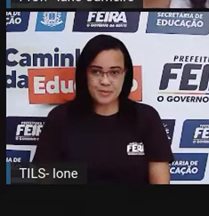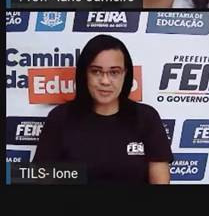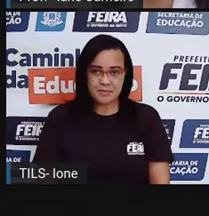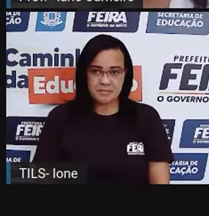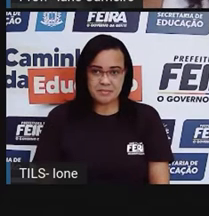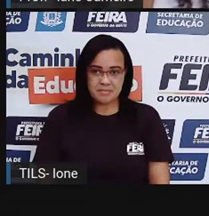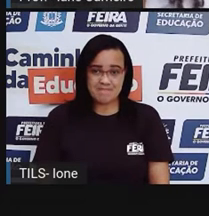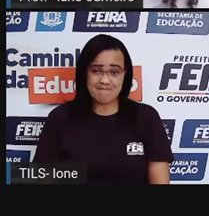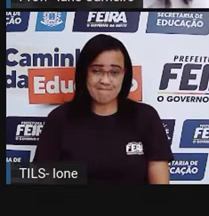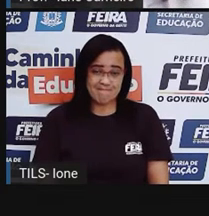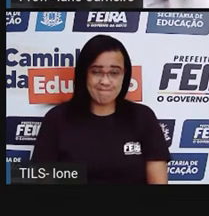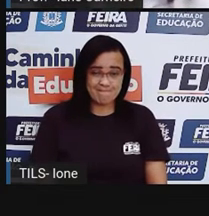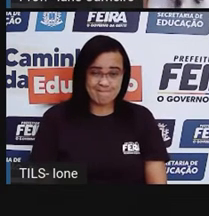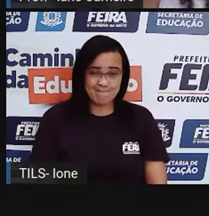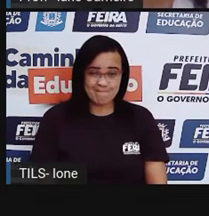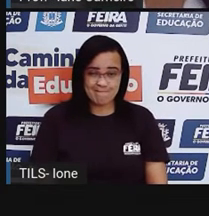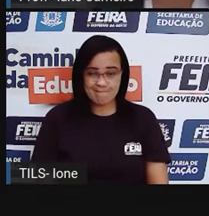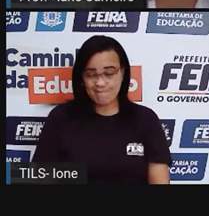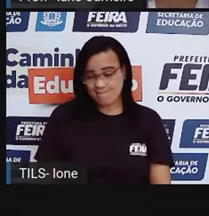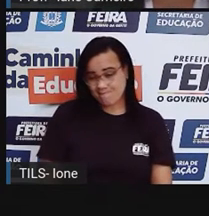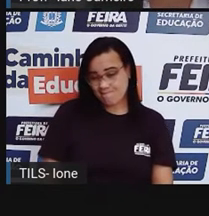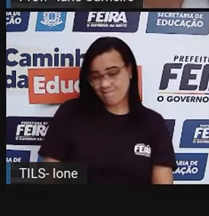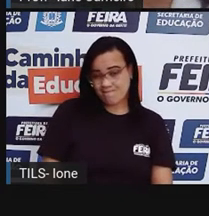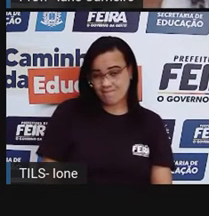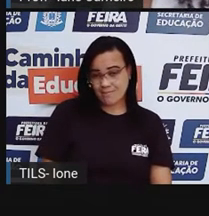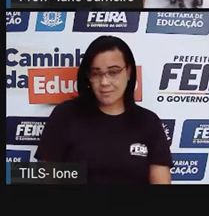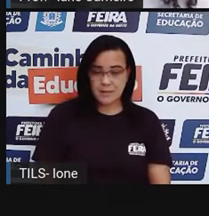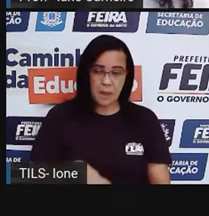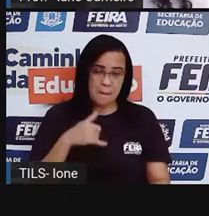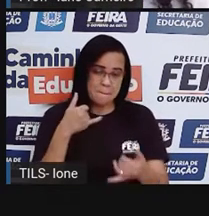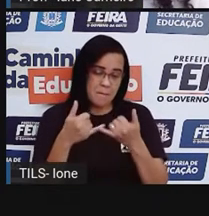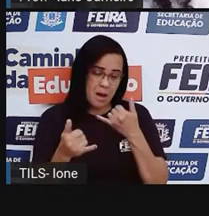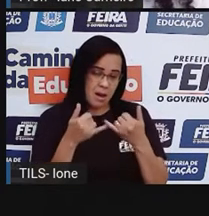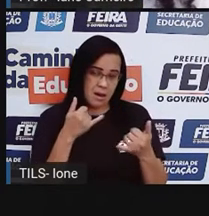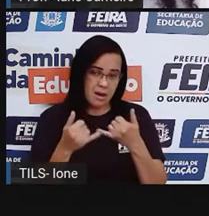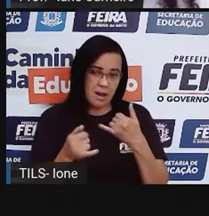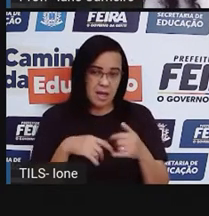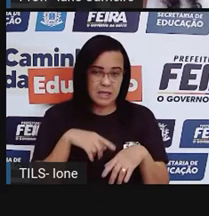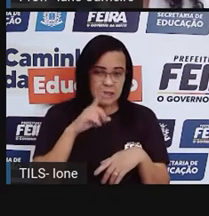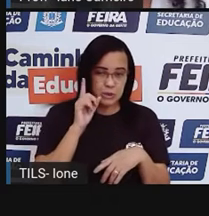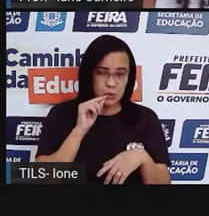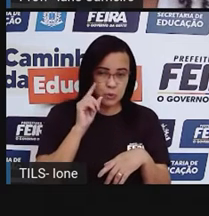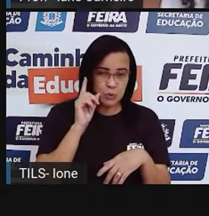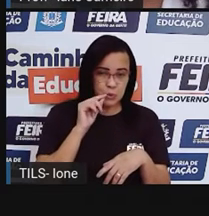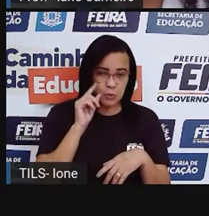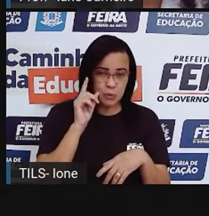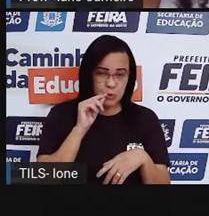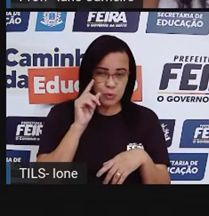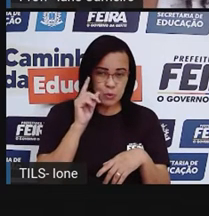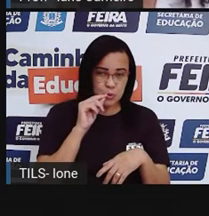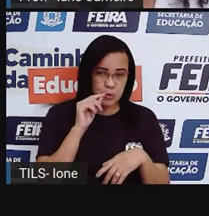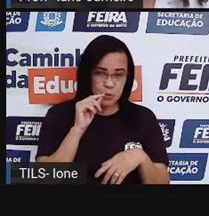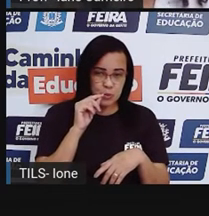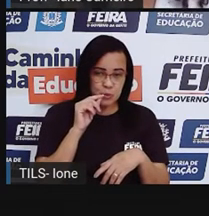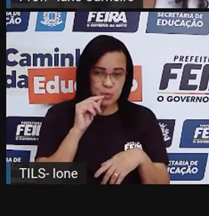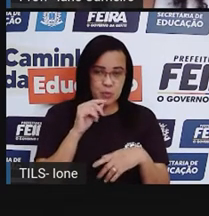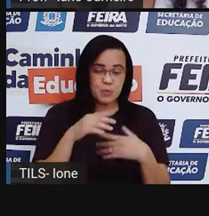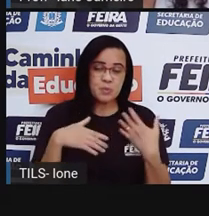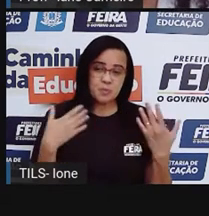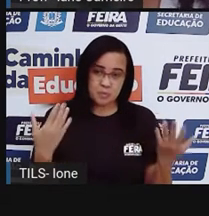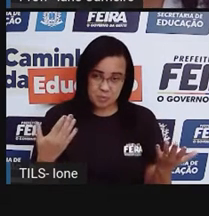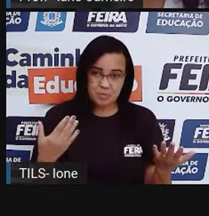Tá parecendo que ele acordou ou muito cedo, né? Ou está bem tarde aí nessa foto, né? Que ele tá como? Ele